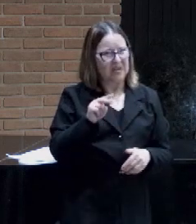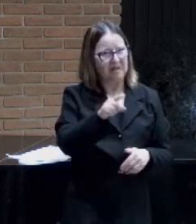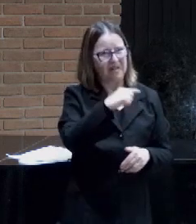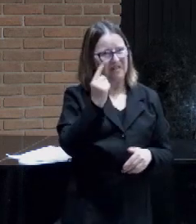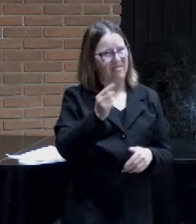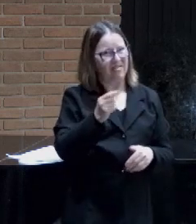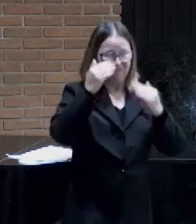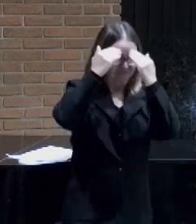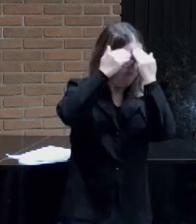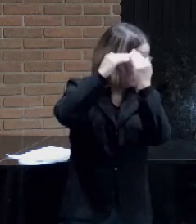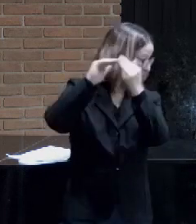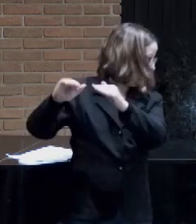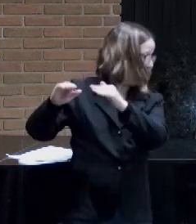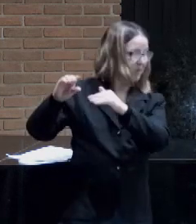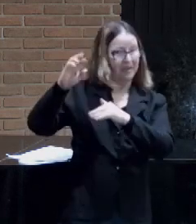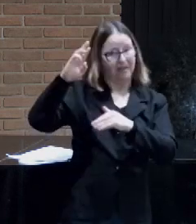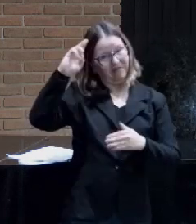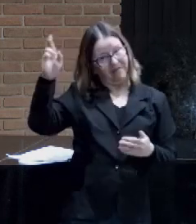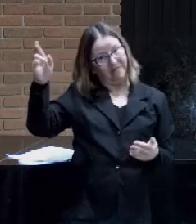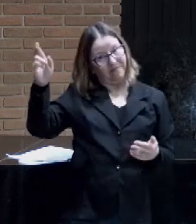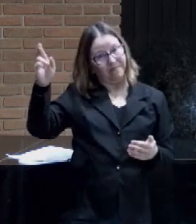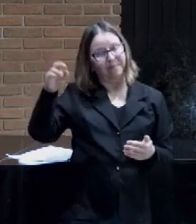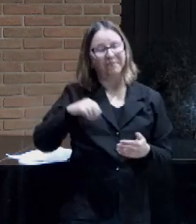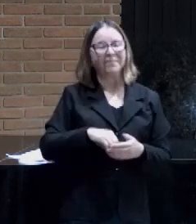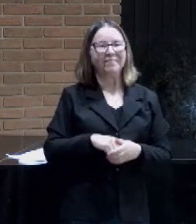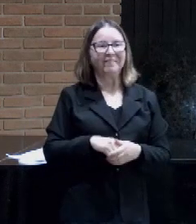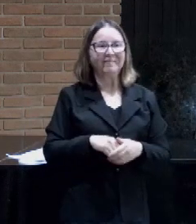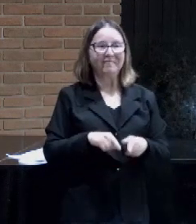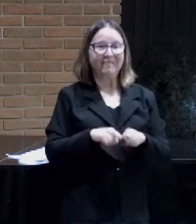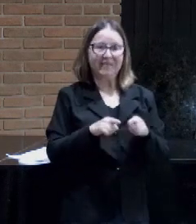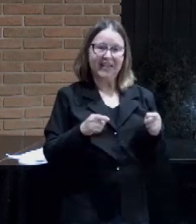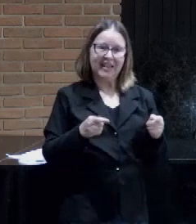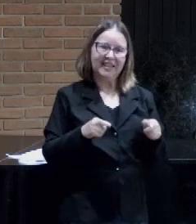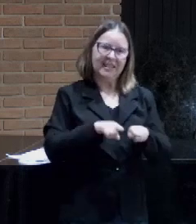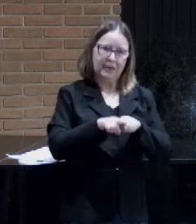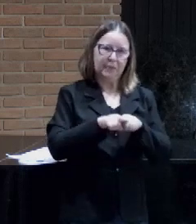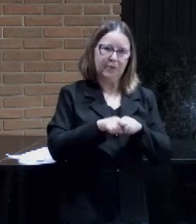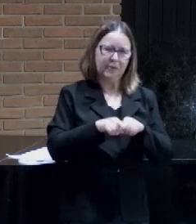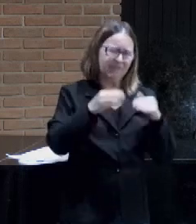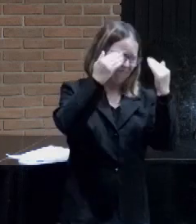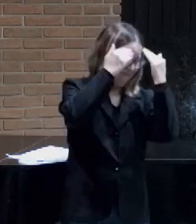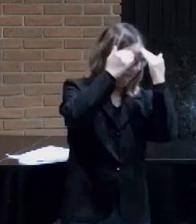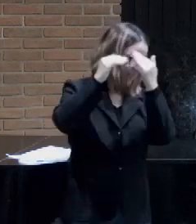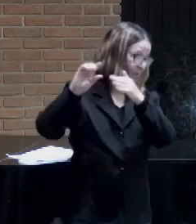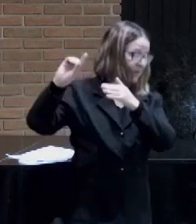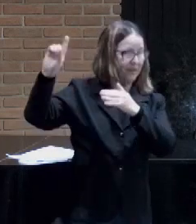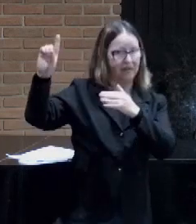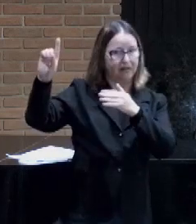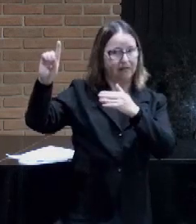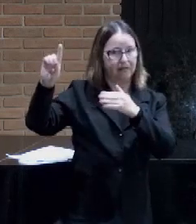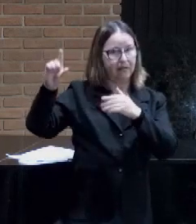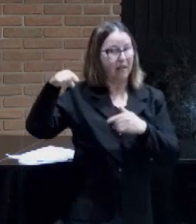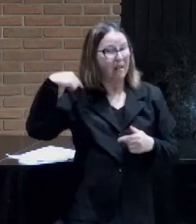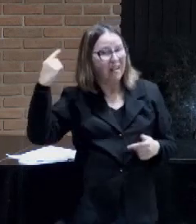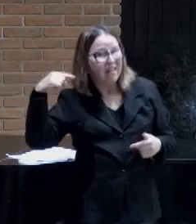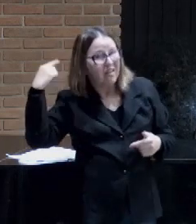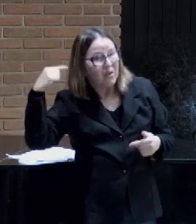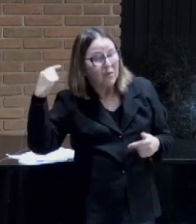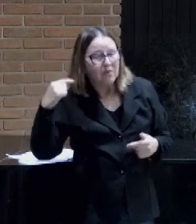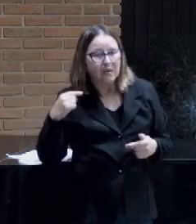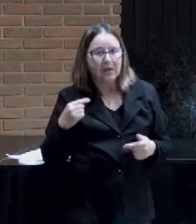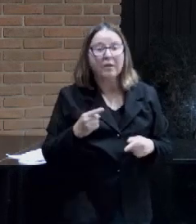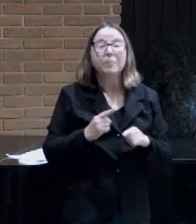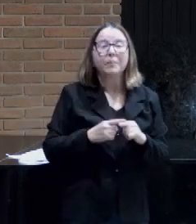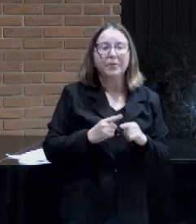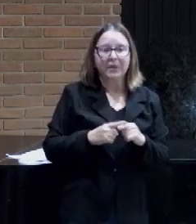desobedece ao Senhor. Agora, meus irmãos, não obedecer a Deus é uma grande loucura. Sabe por quê?